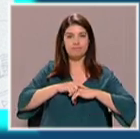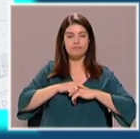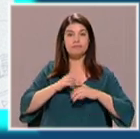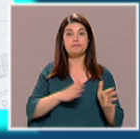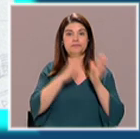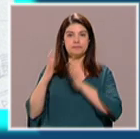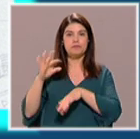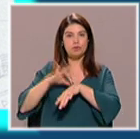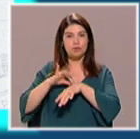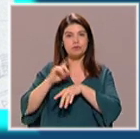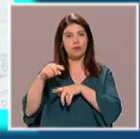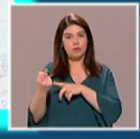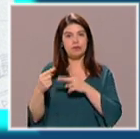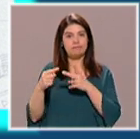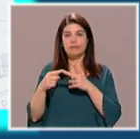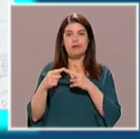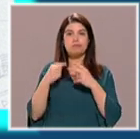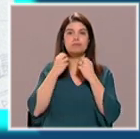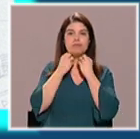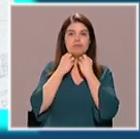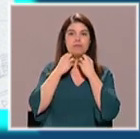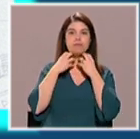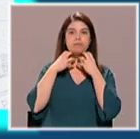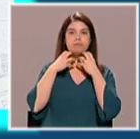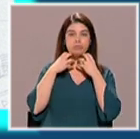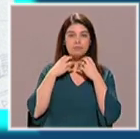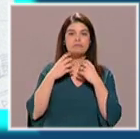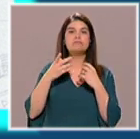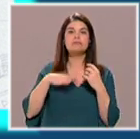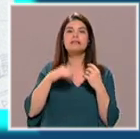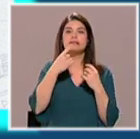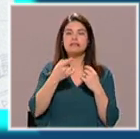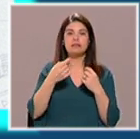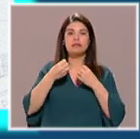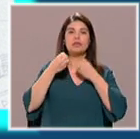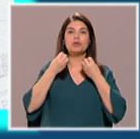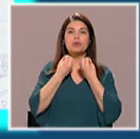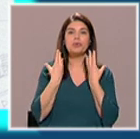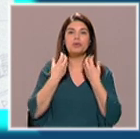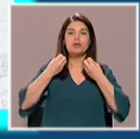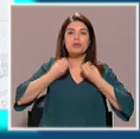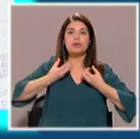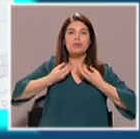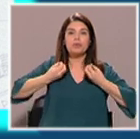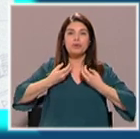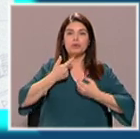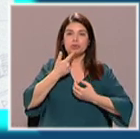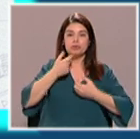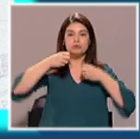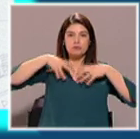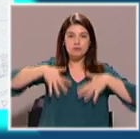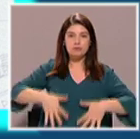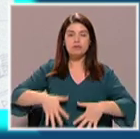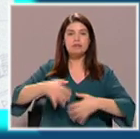ao hipertiroidismo, deve-se a uma elevada secreção de tiroxina, o que implica uma aceleração do nosso